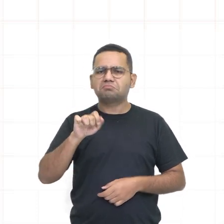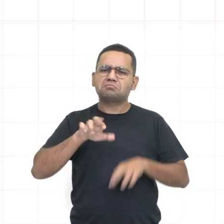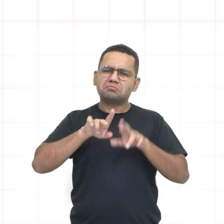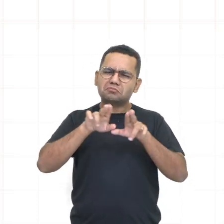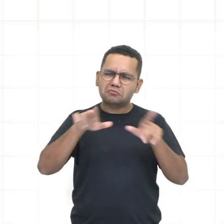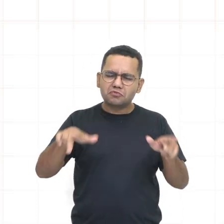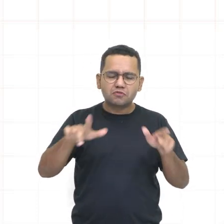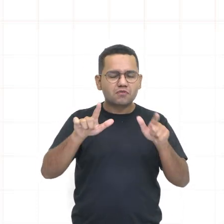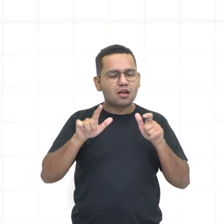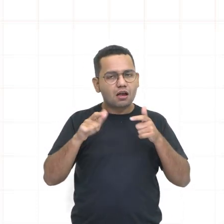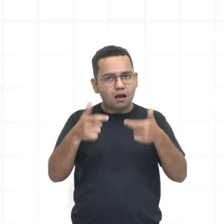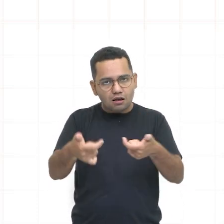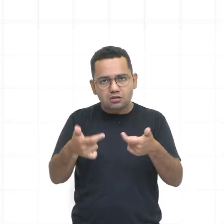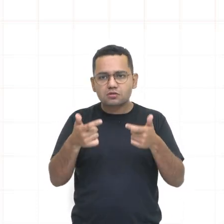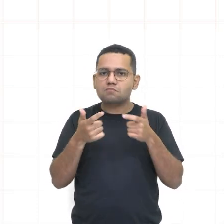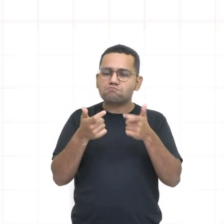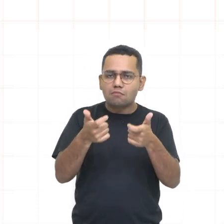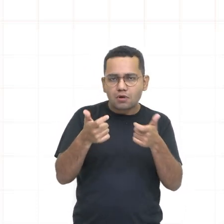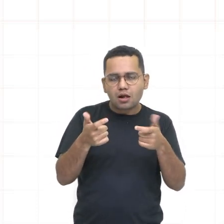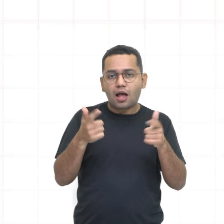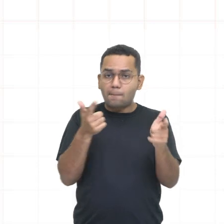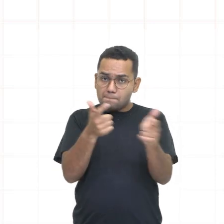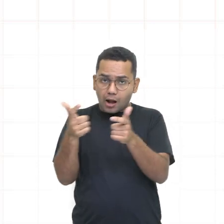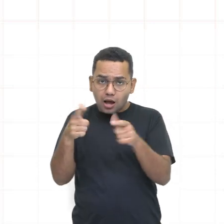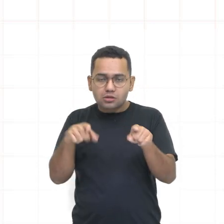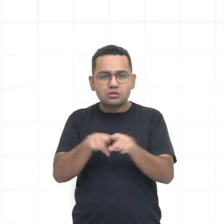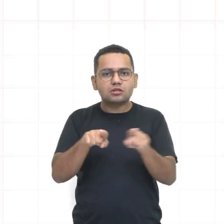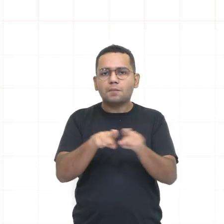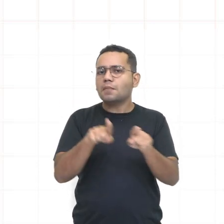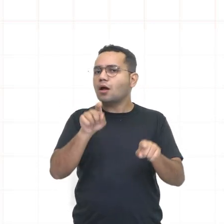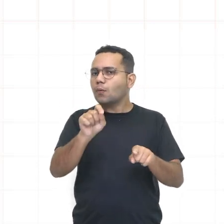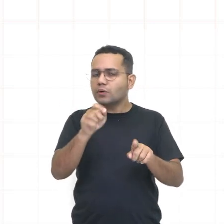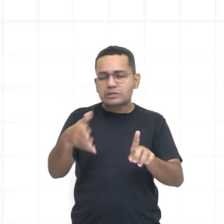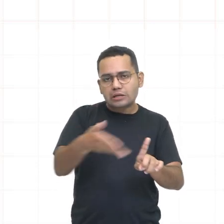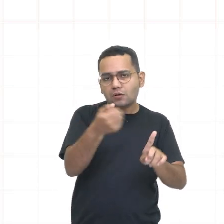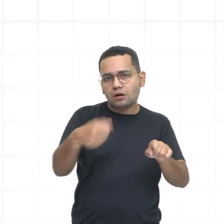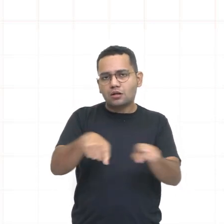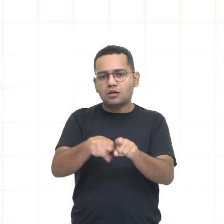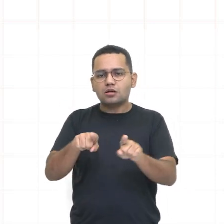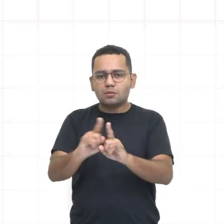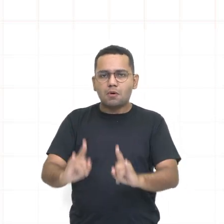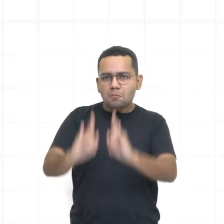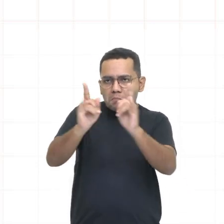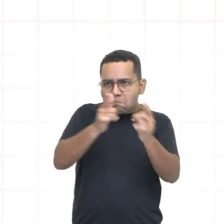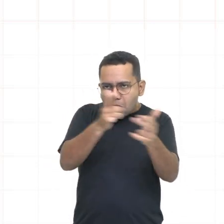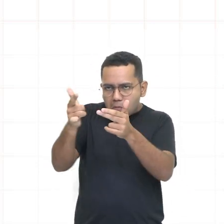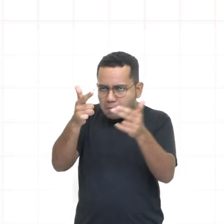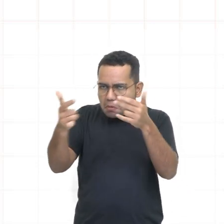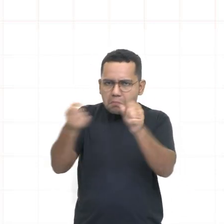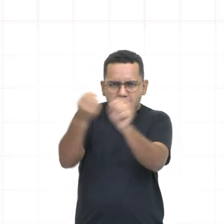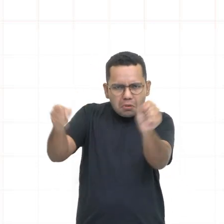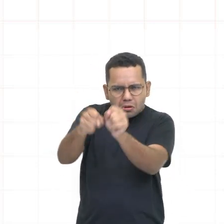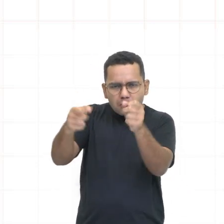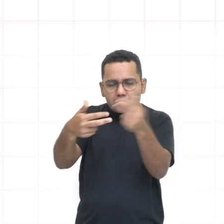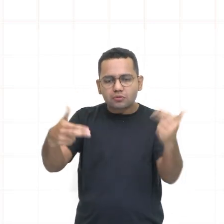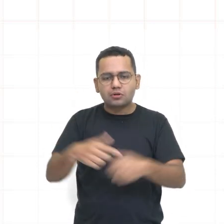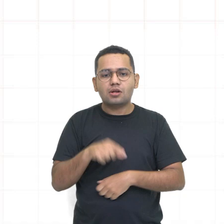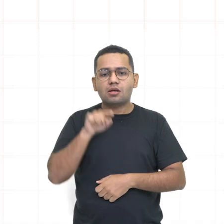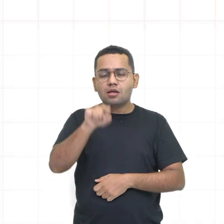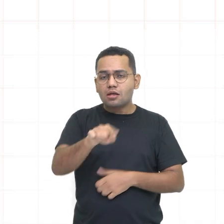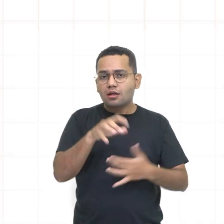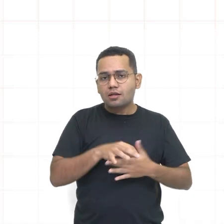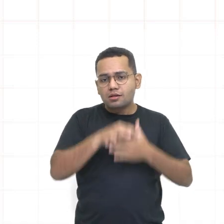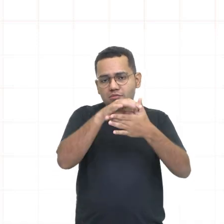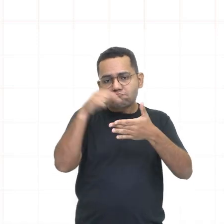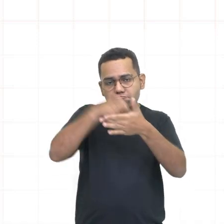incluindo sequestros e atentados a prédios públicos. Marighella se tornou uma figura central de resistência